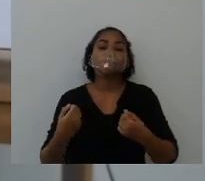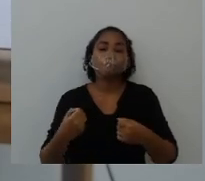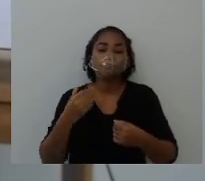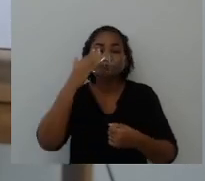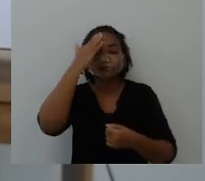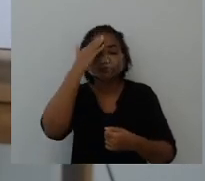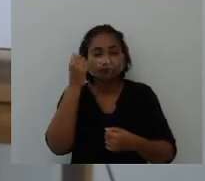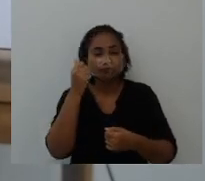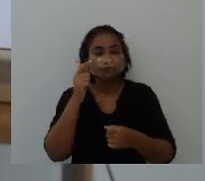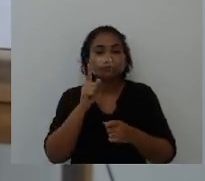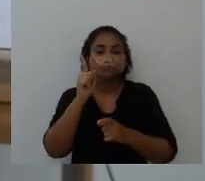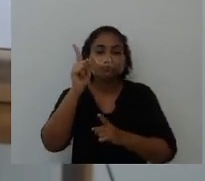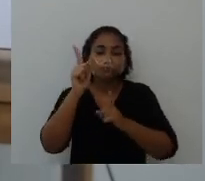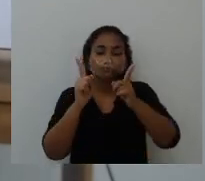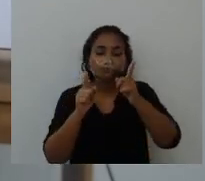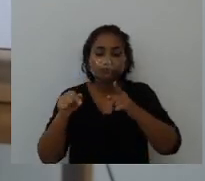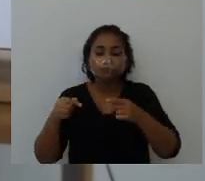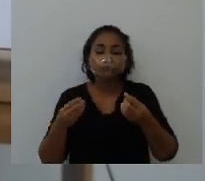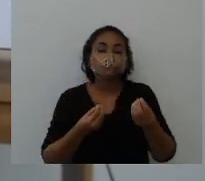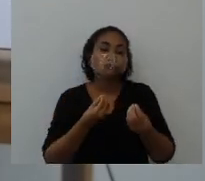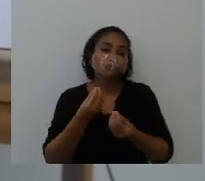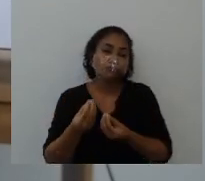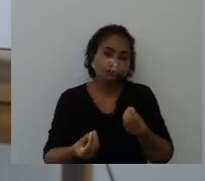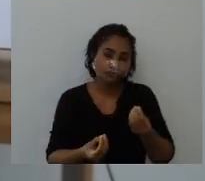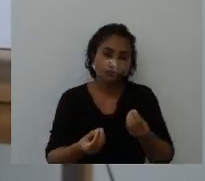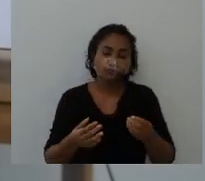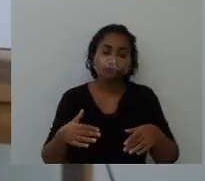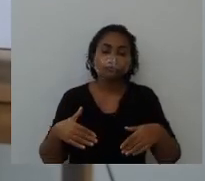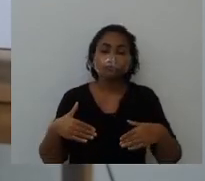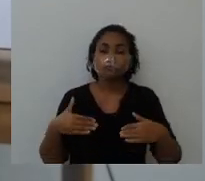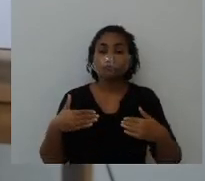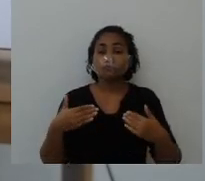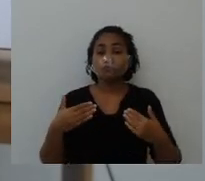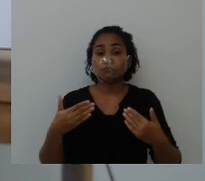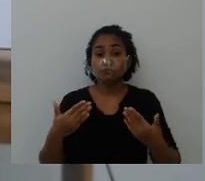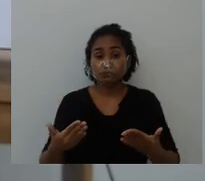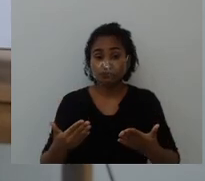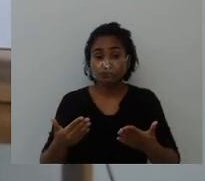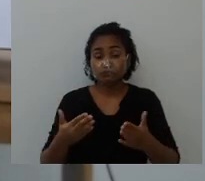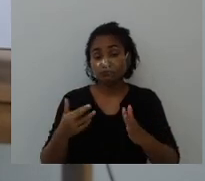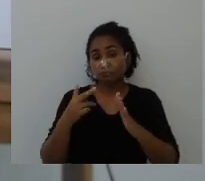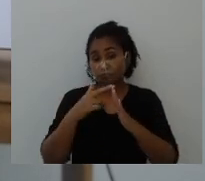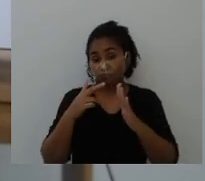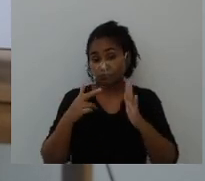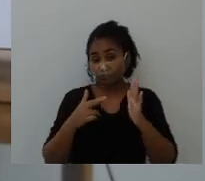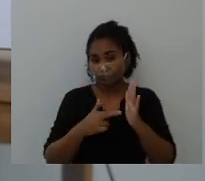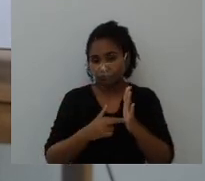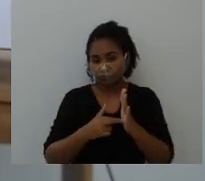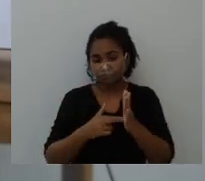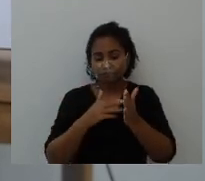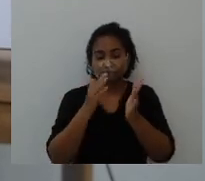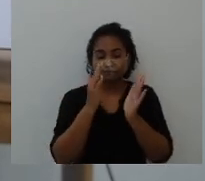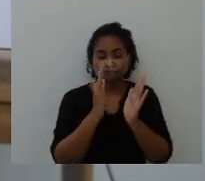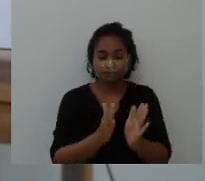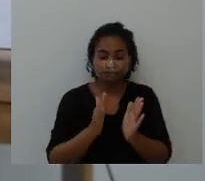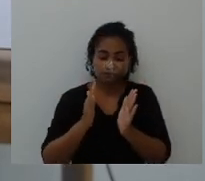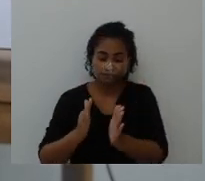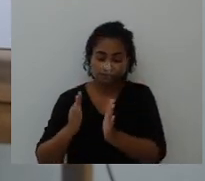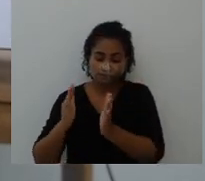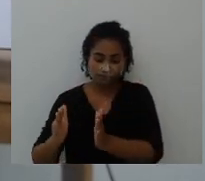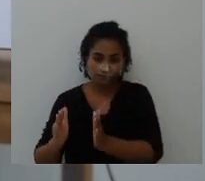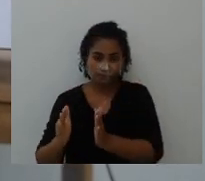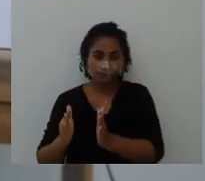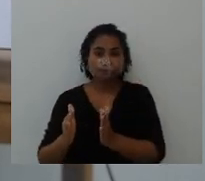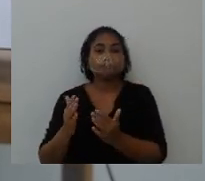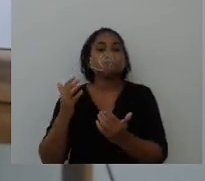precisamos falar desse danado do vetor. Então, nessa grandeza vetorial, a decomposição é o método que você vai transformar